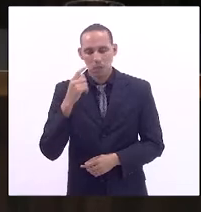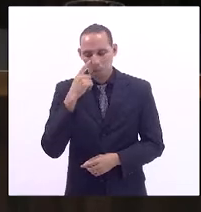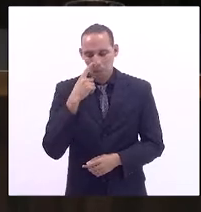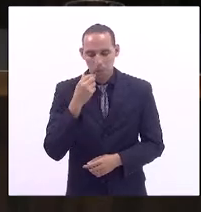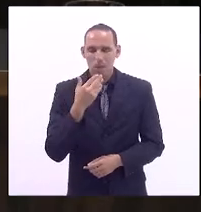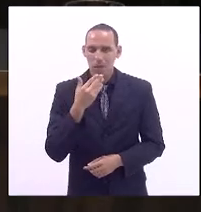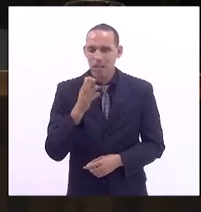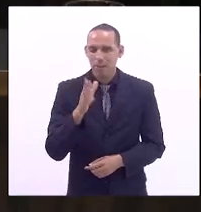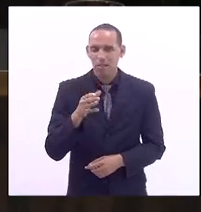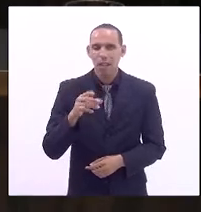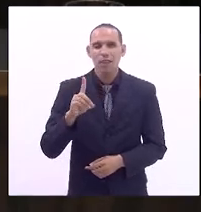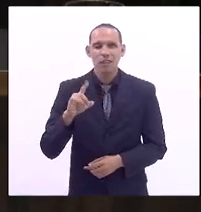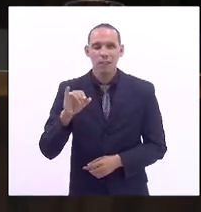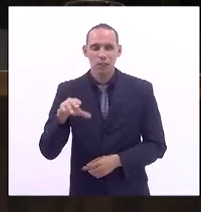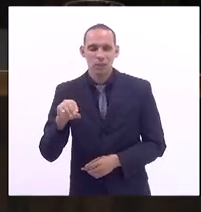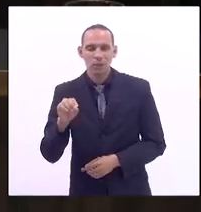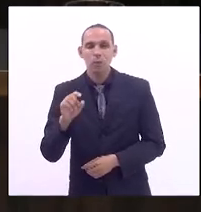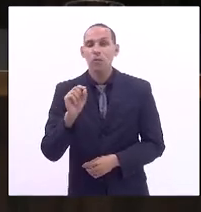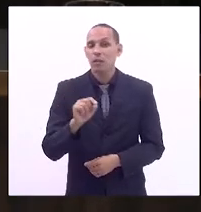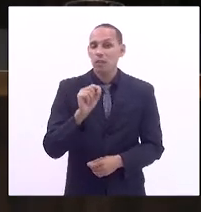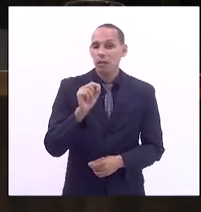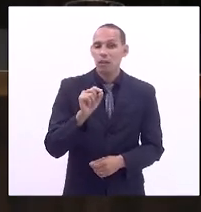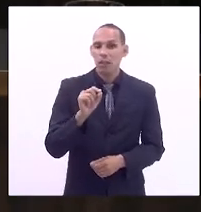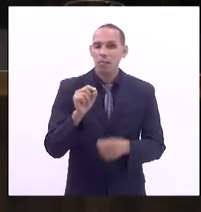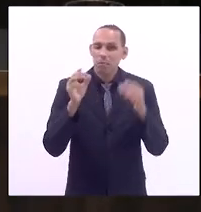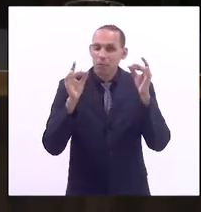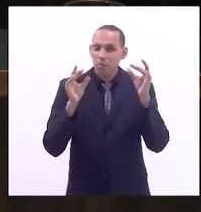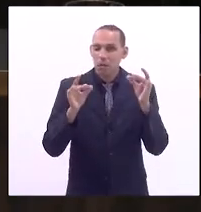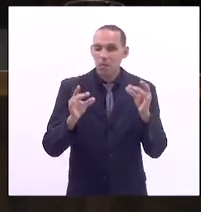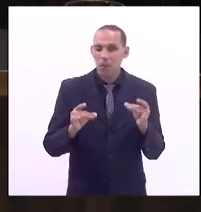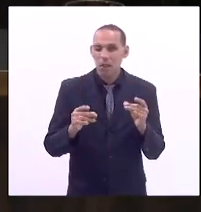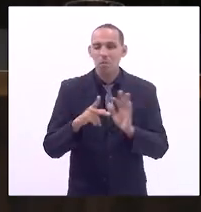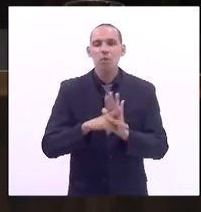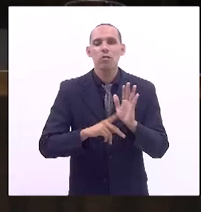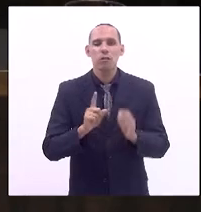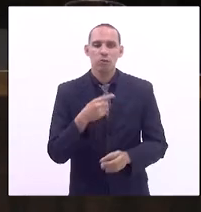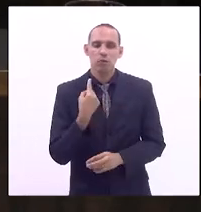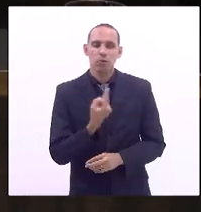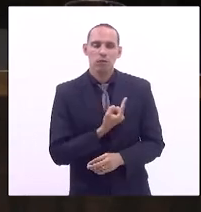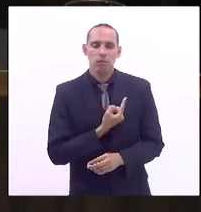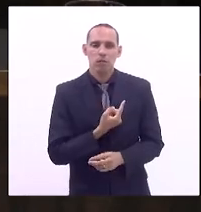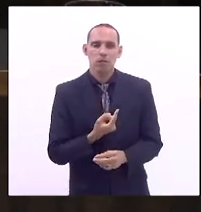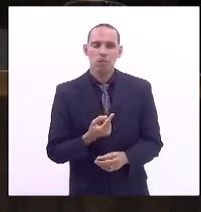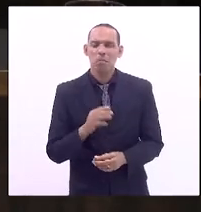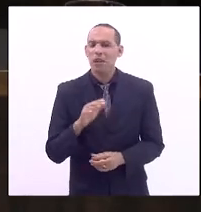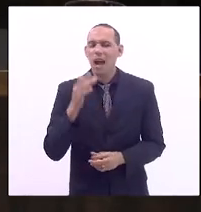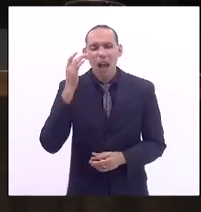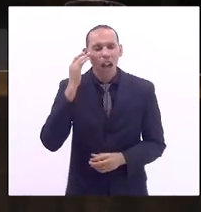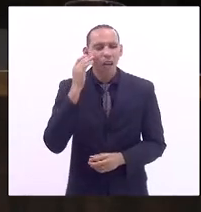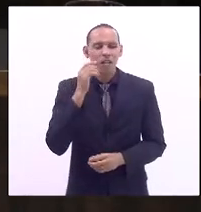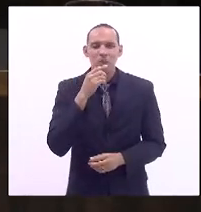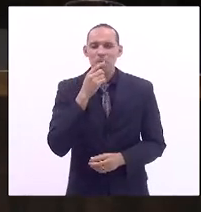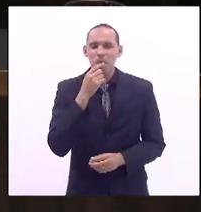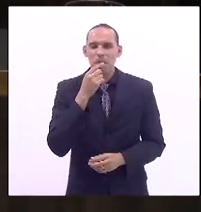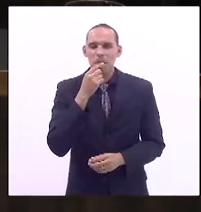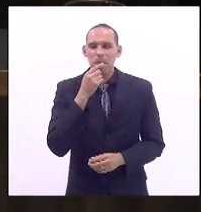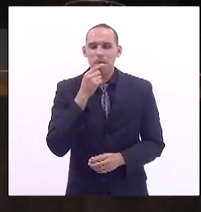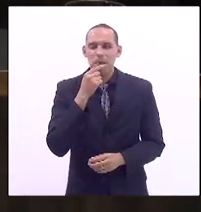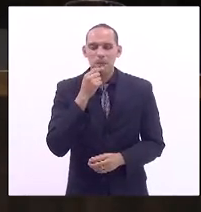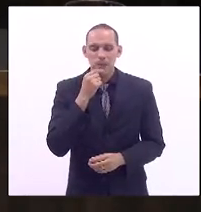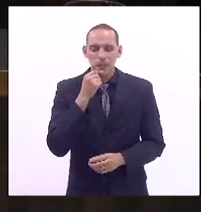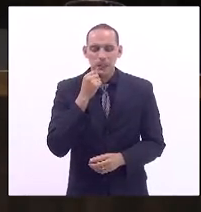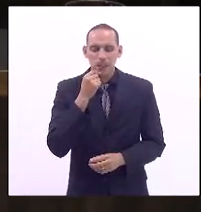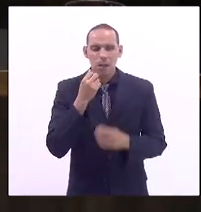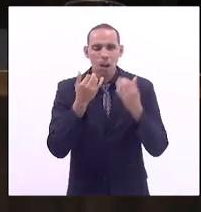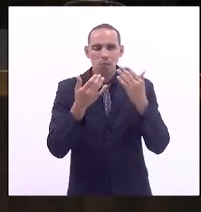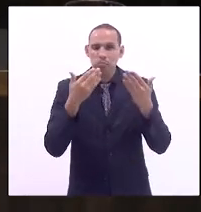deputado Marcelo Dino para fazer um específico da nosso projeto E aí só que eu tô achando que tem tem que ser mais de